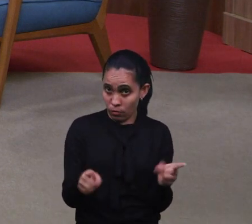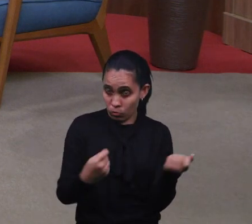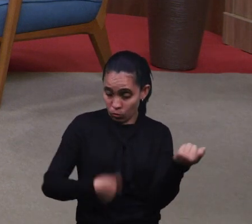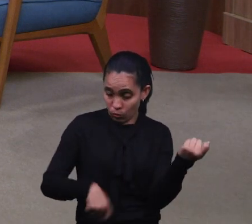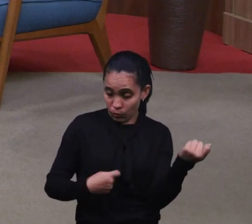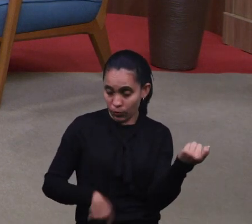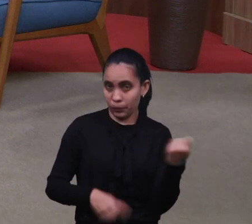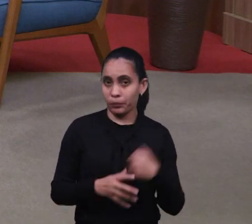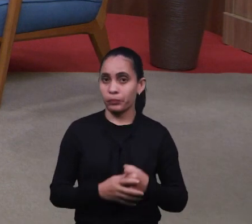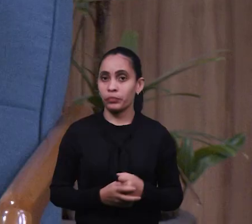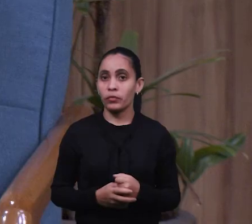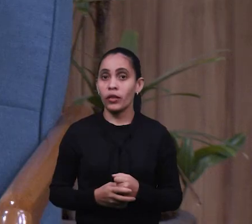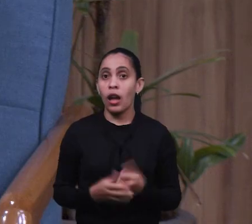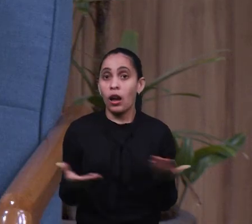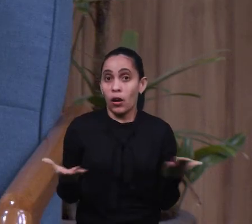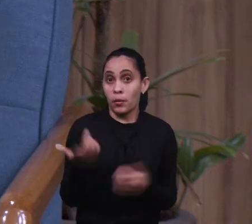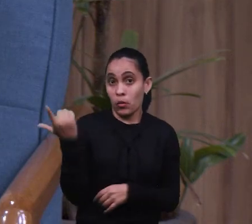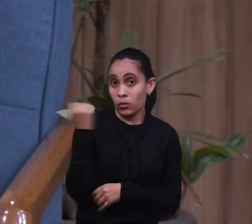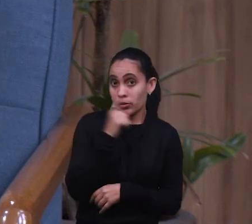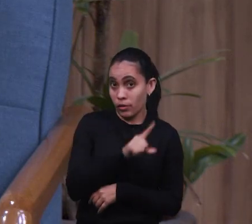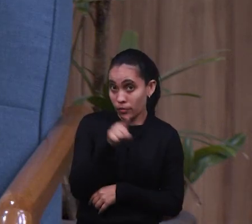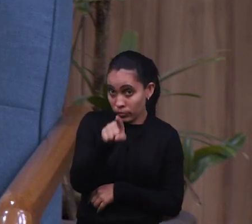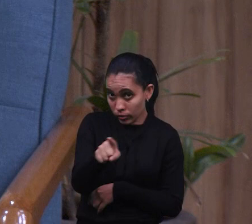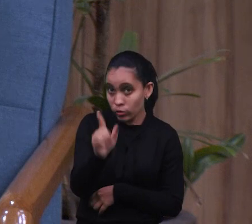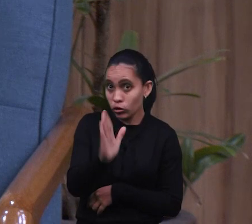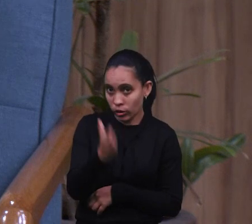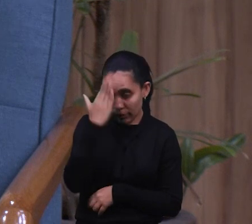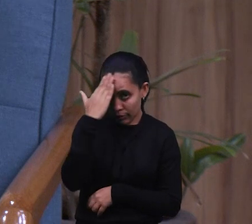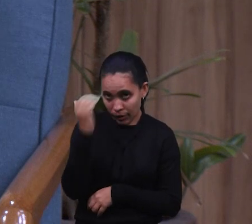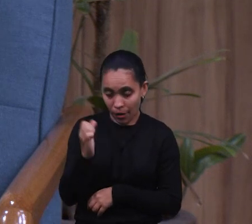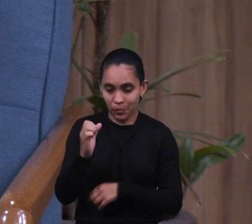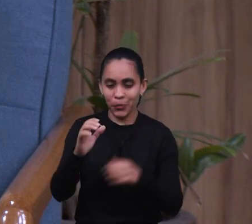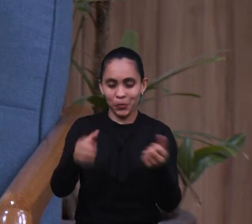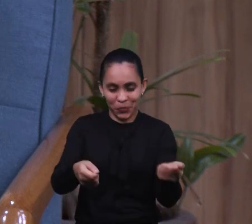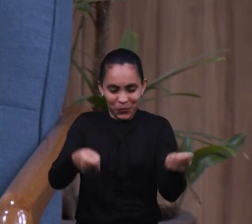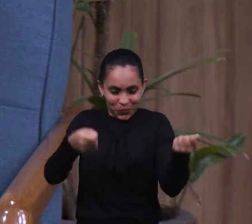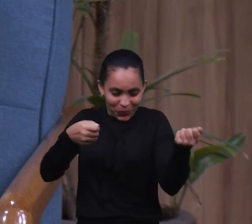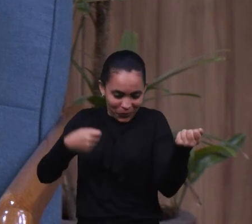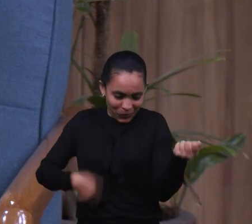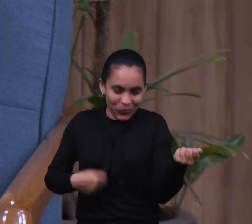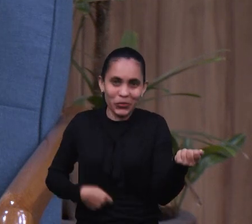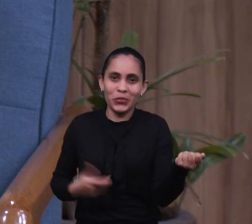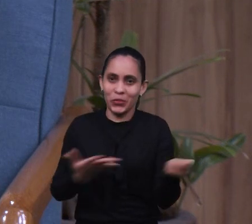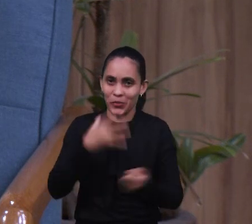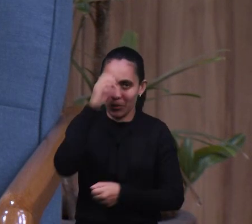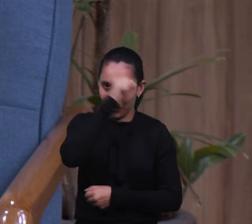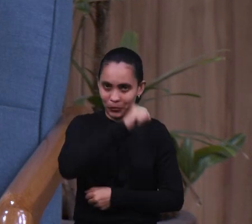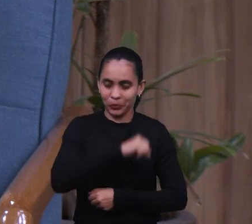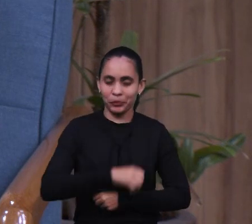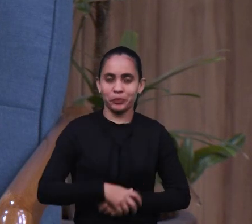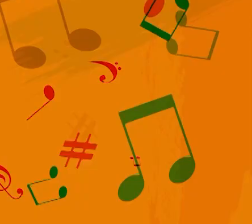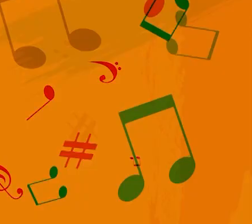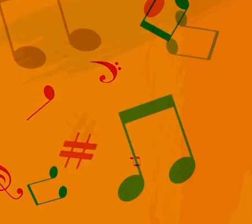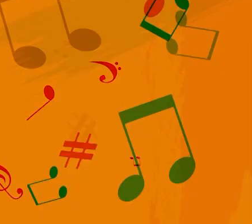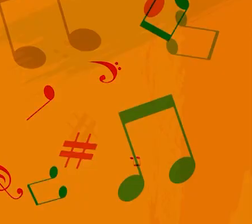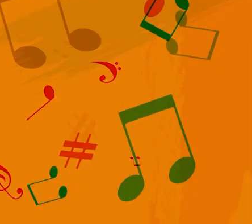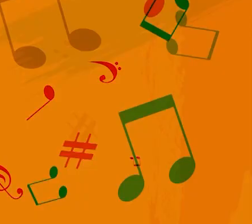lado de Deus no violão. E para conseguir tocar esse louvor, você já sabe, pega o seu instrumento e vamos